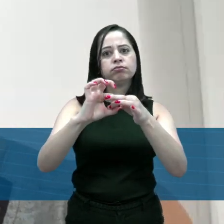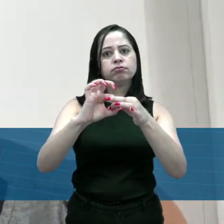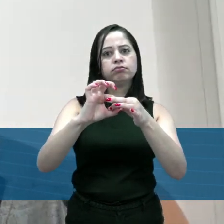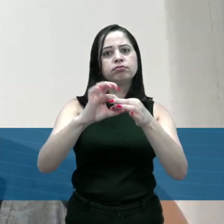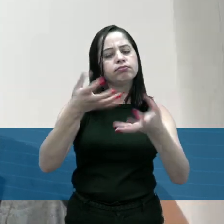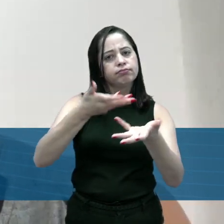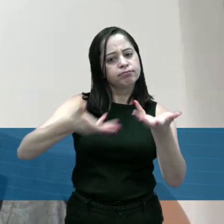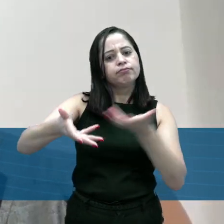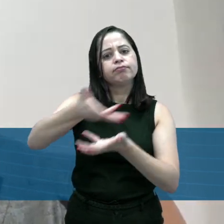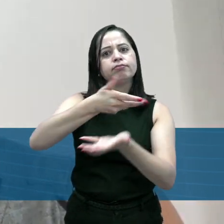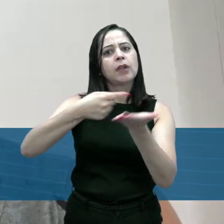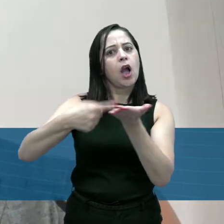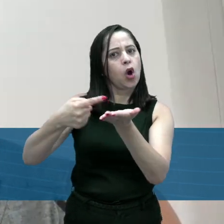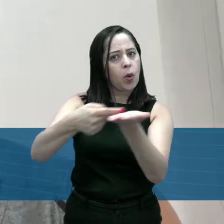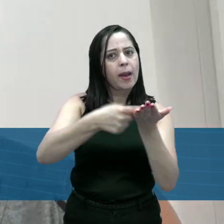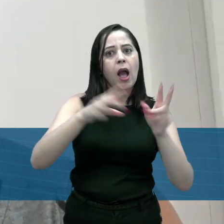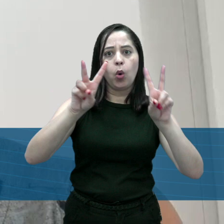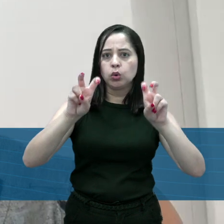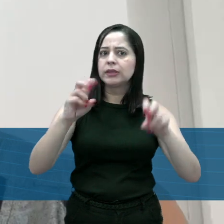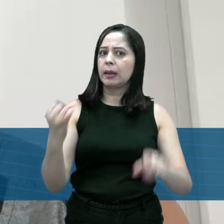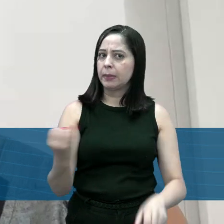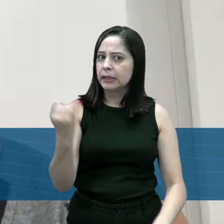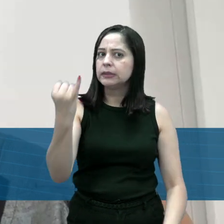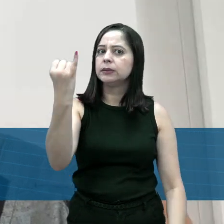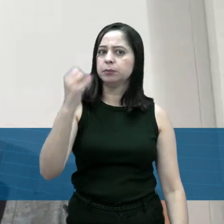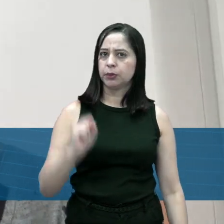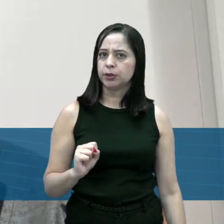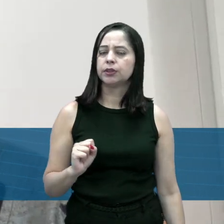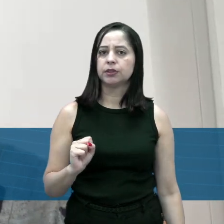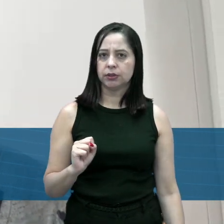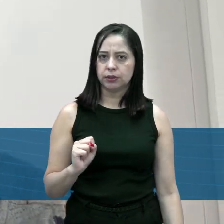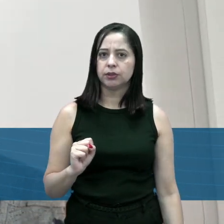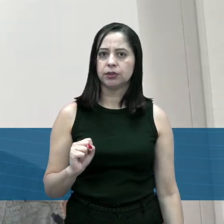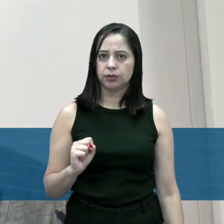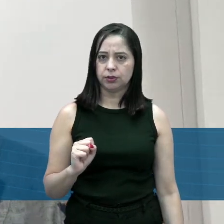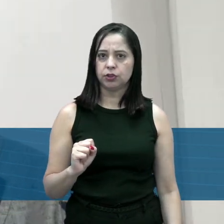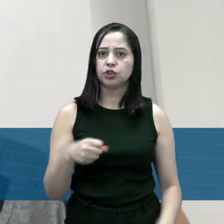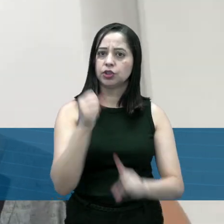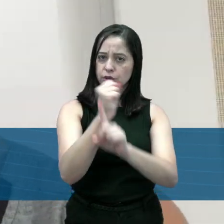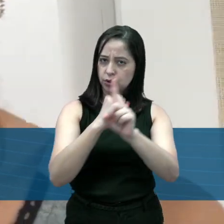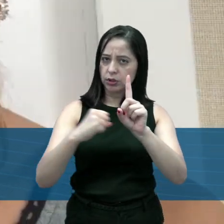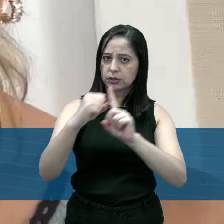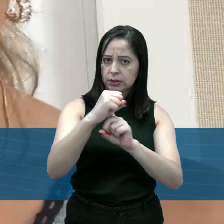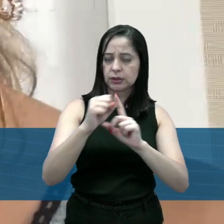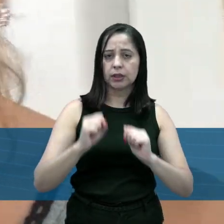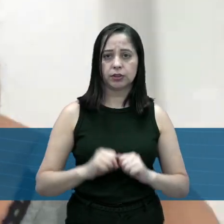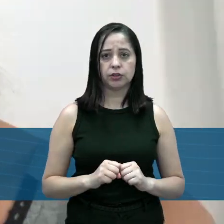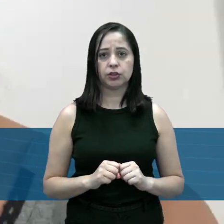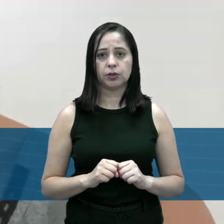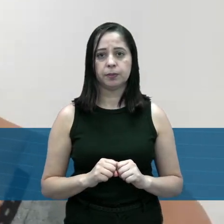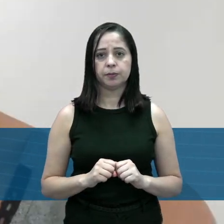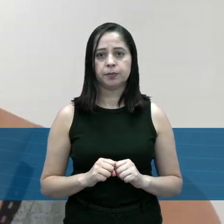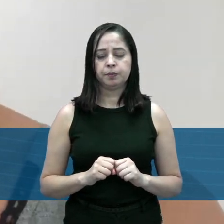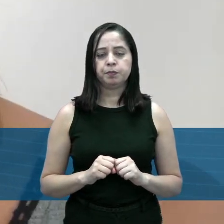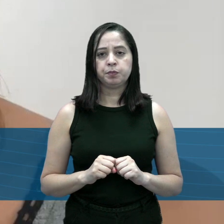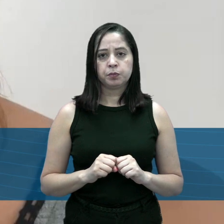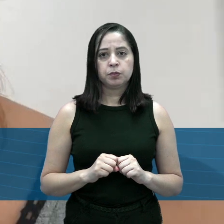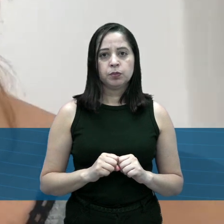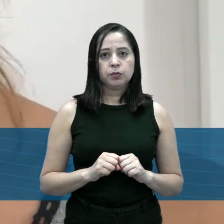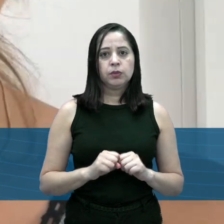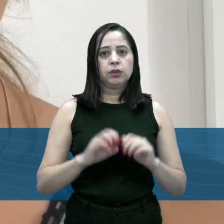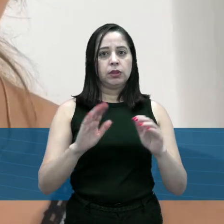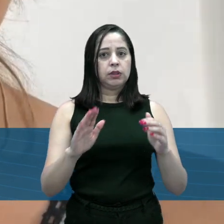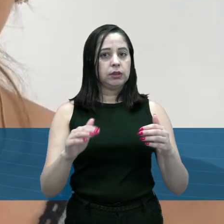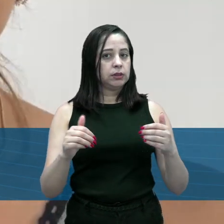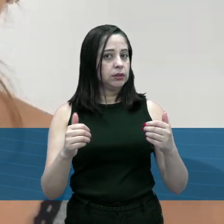relacionado a essa pauta tão importante, cada vez mais latente na nossa sociedade. O que a gente poderia dizer, né, sobre